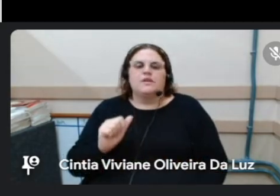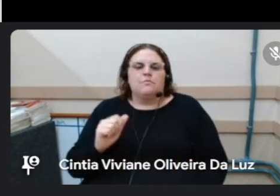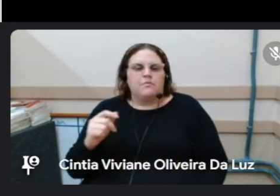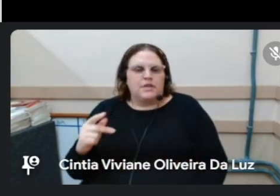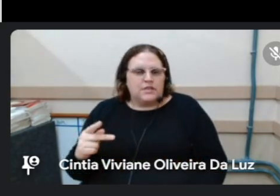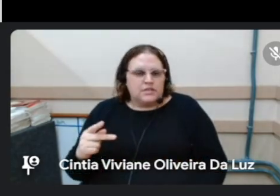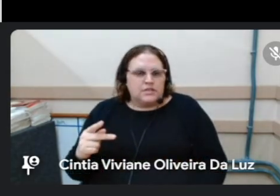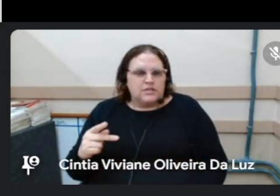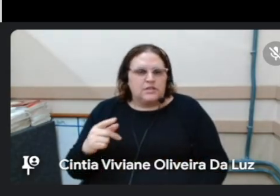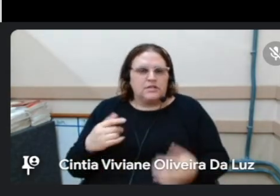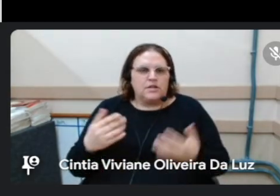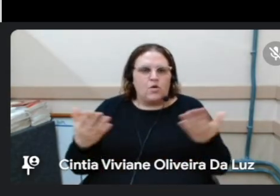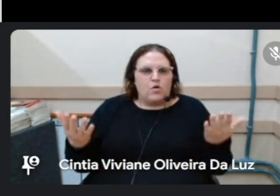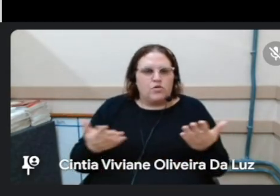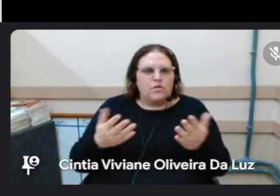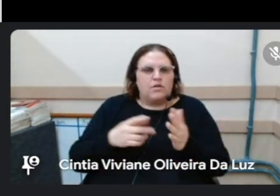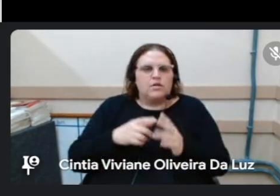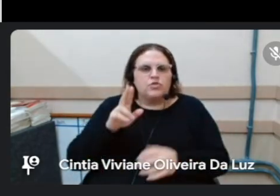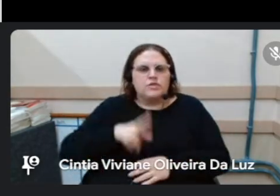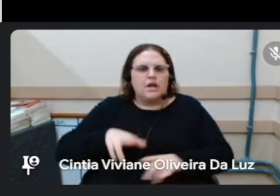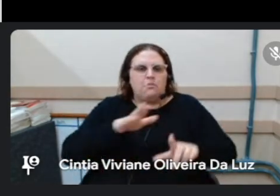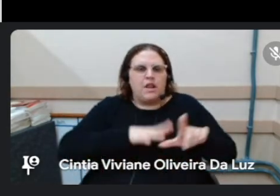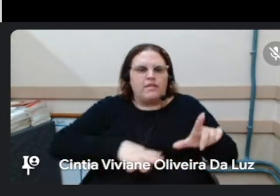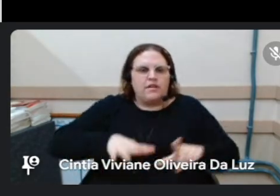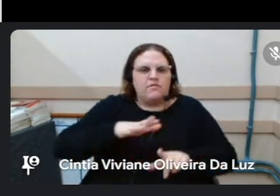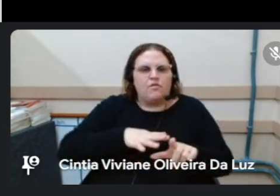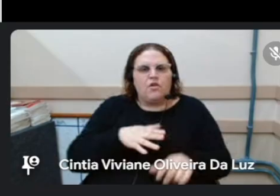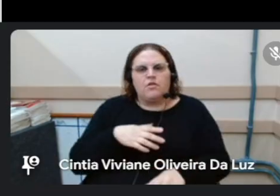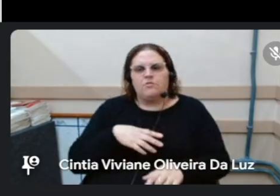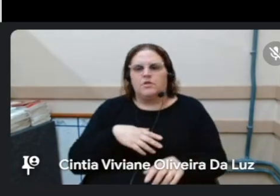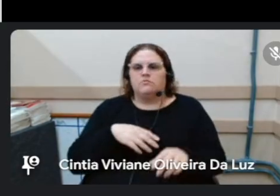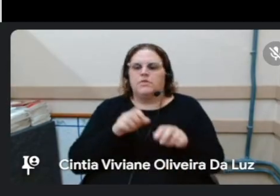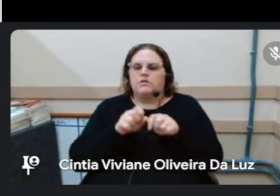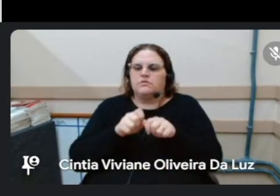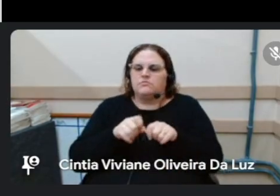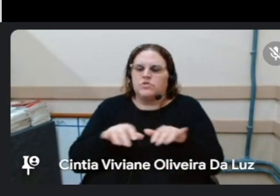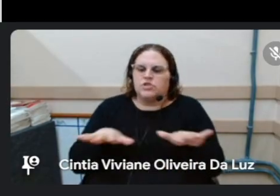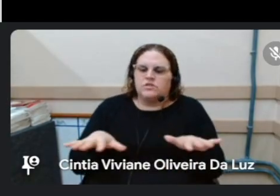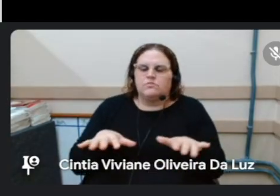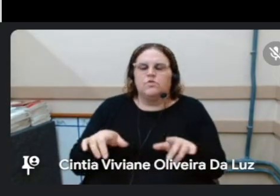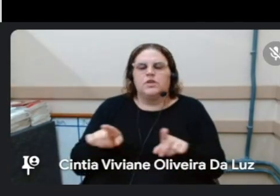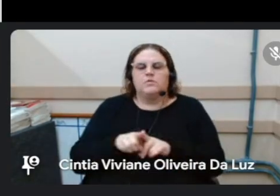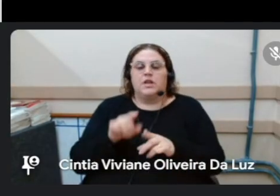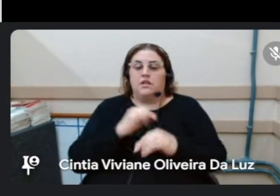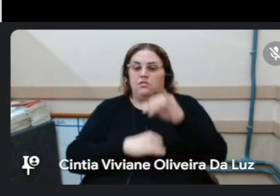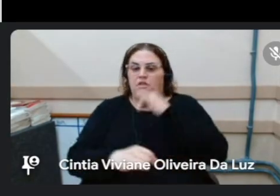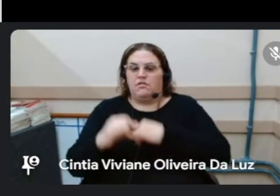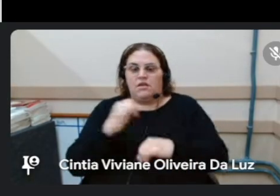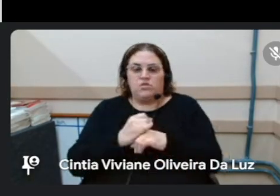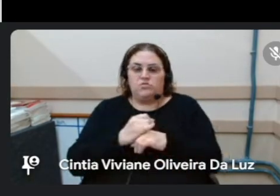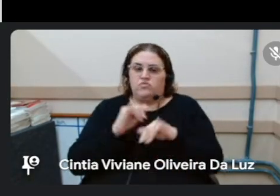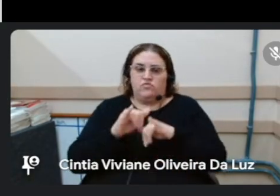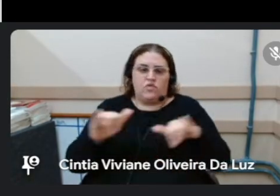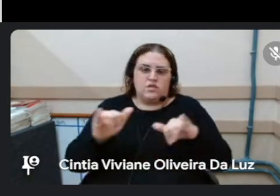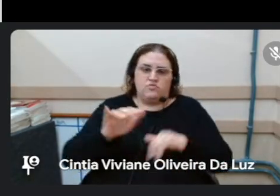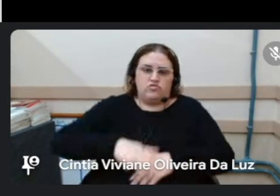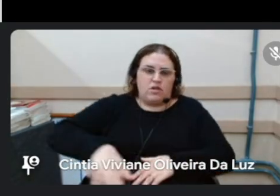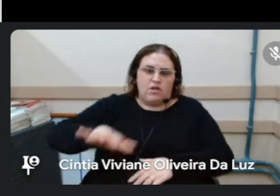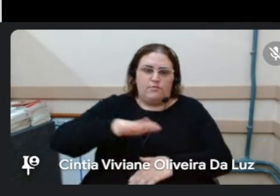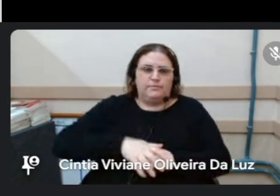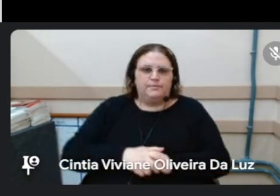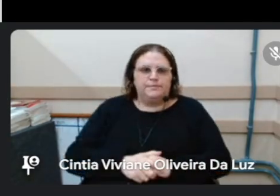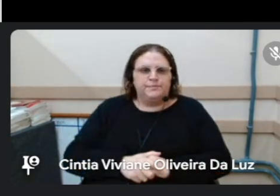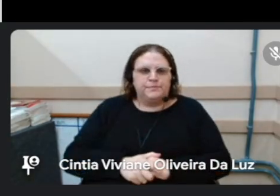plataformas de distribuição via internet ou para divulgação no geral né esse músico